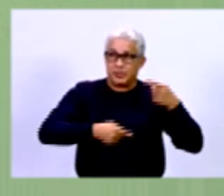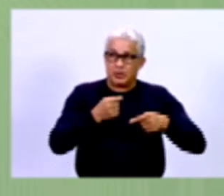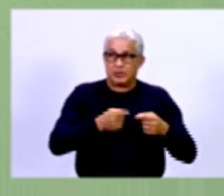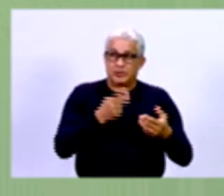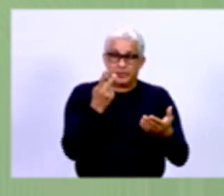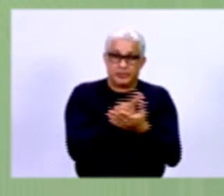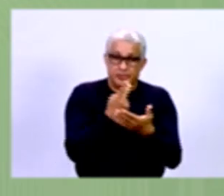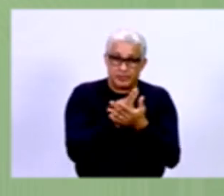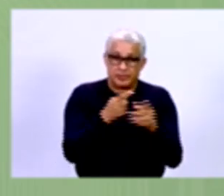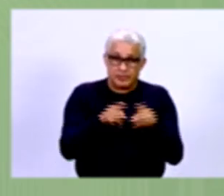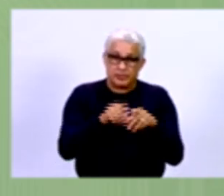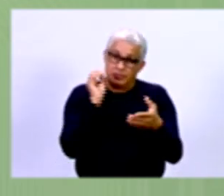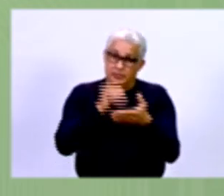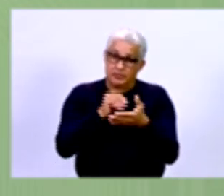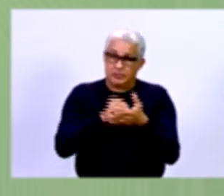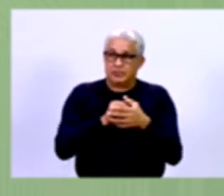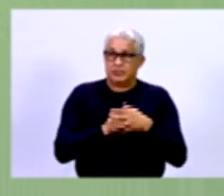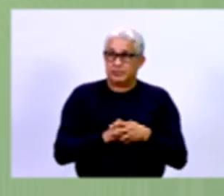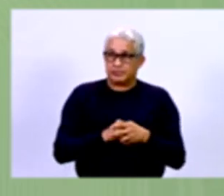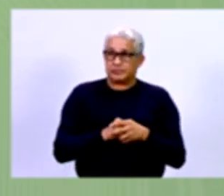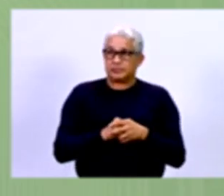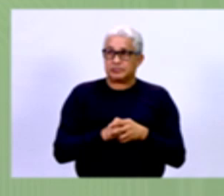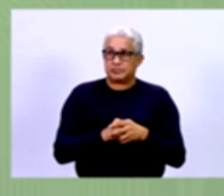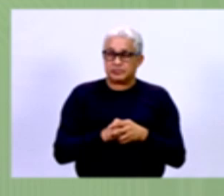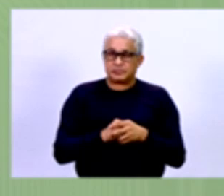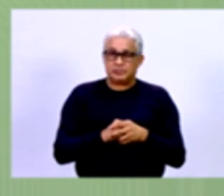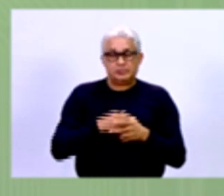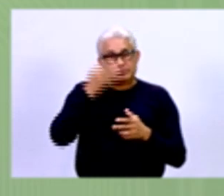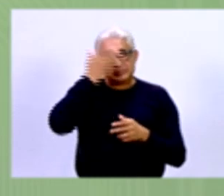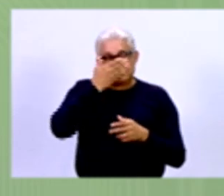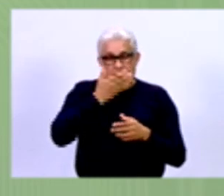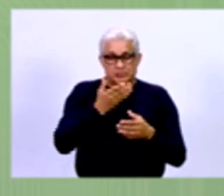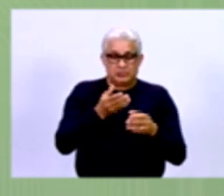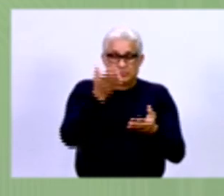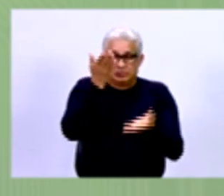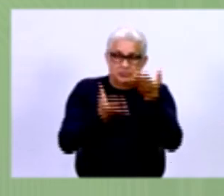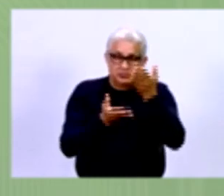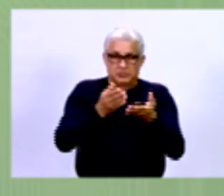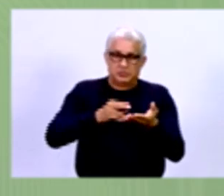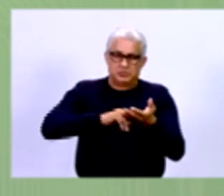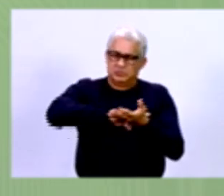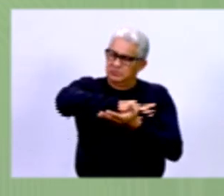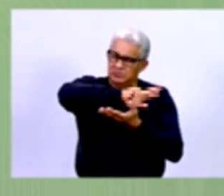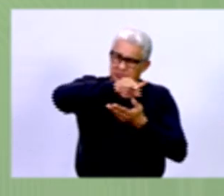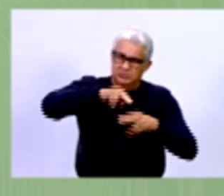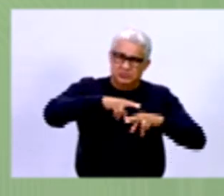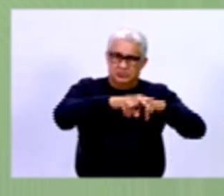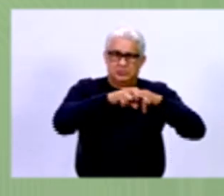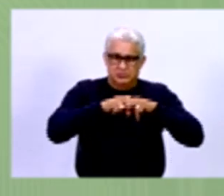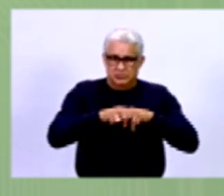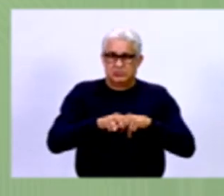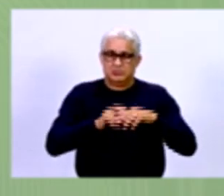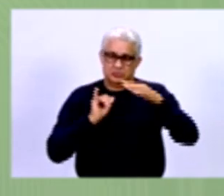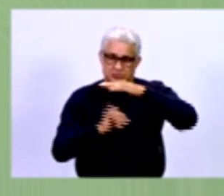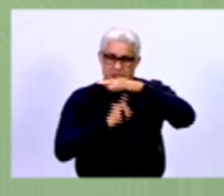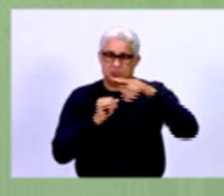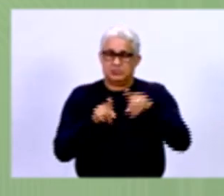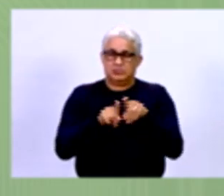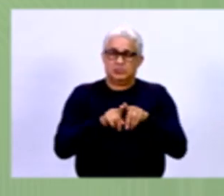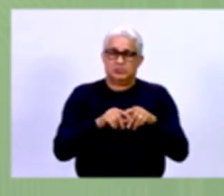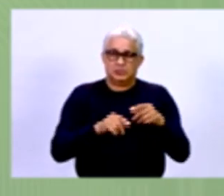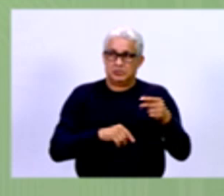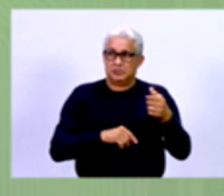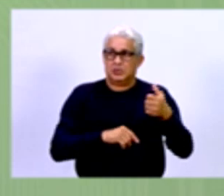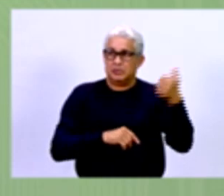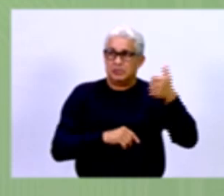erros e omissões, que são aquelas coisas que não aparecem no balanço por diversos motivos, até por uma informalidade. Então, a primeira parte de transações